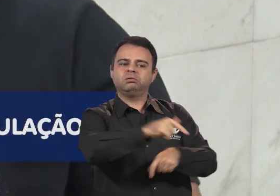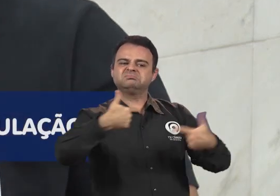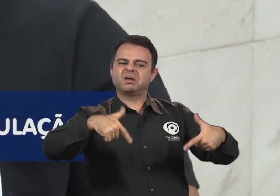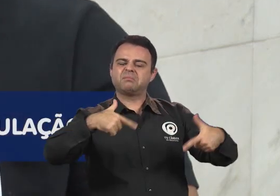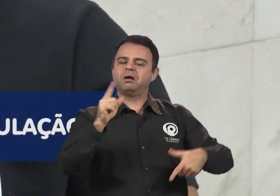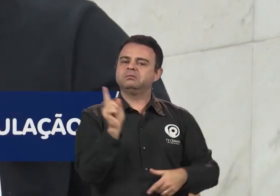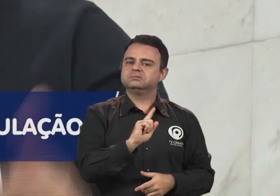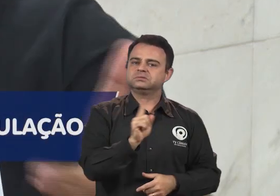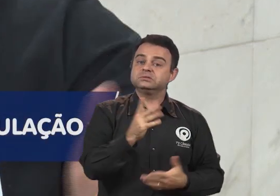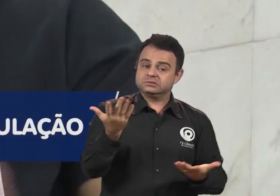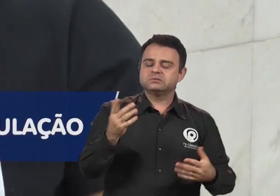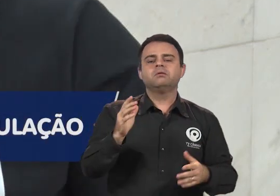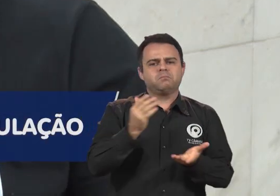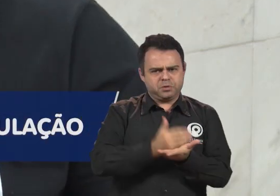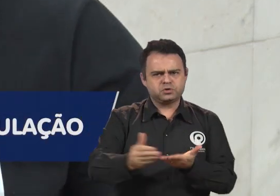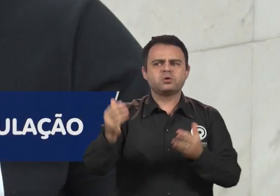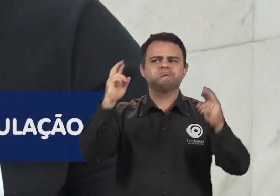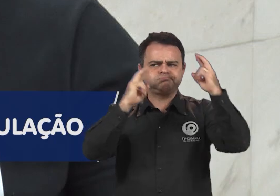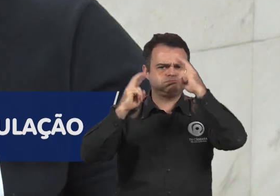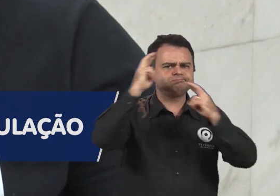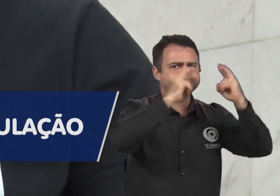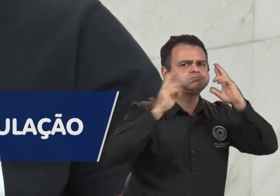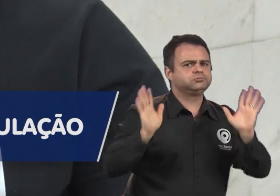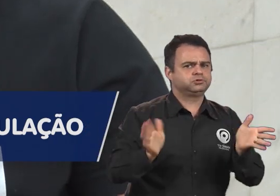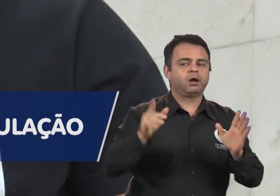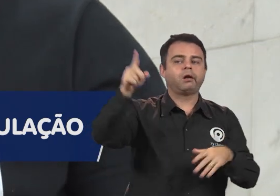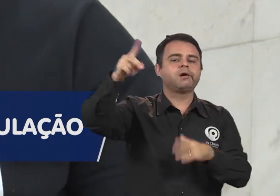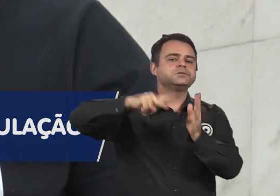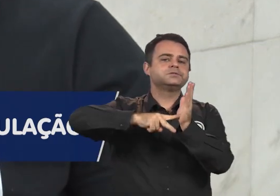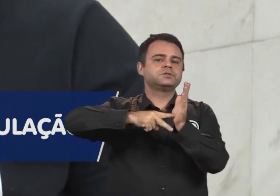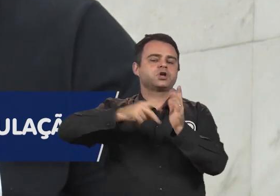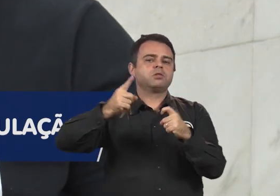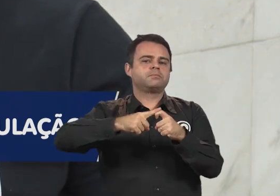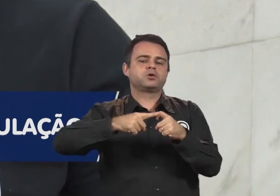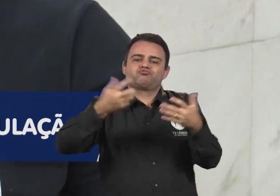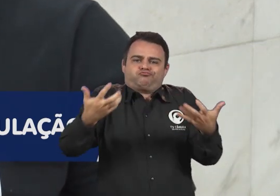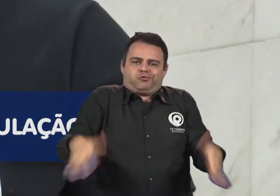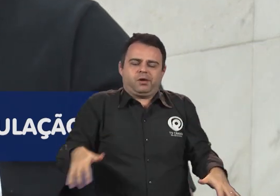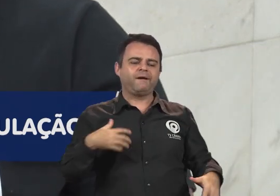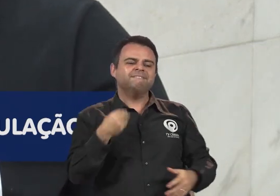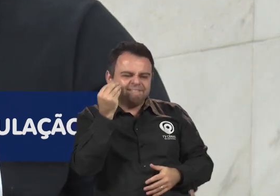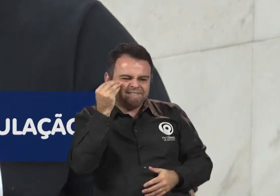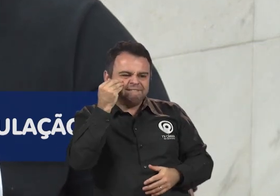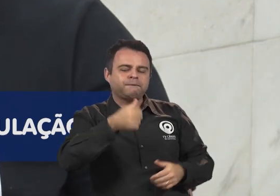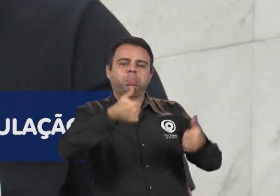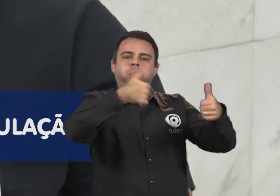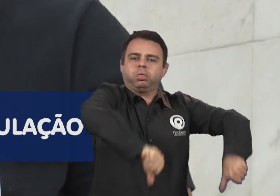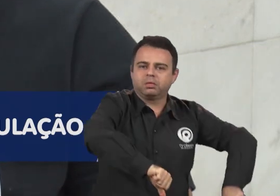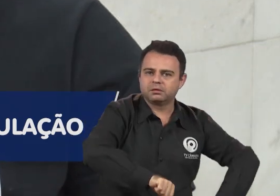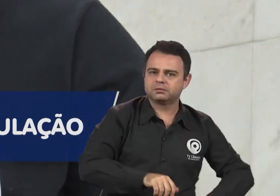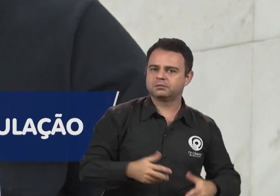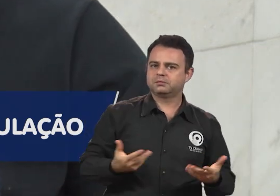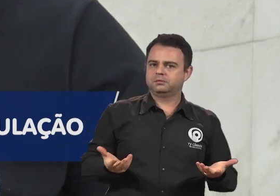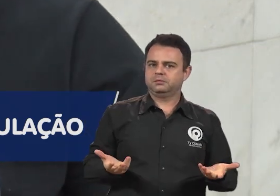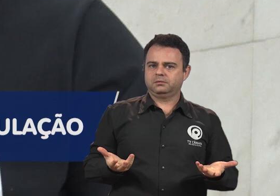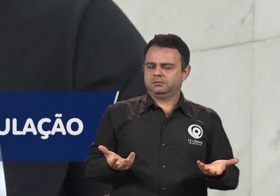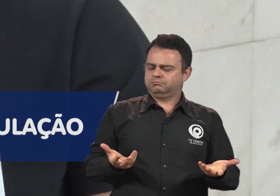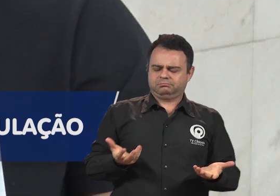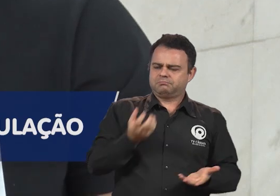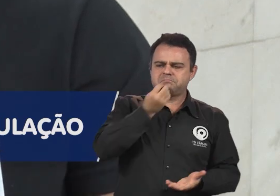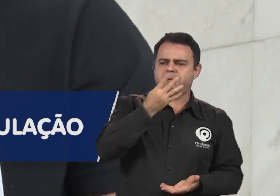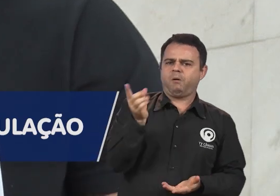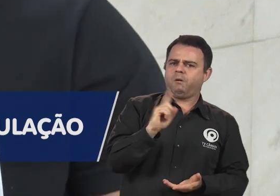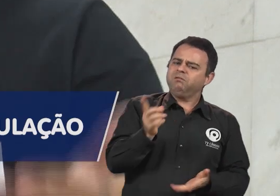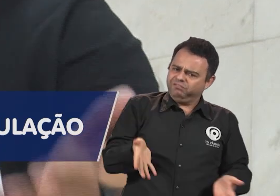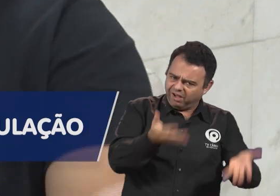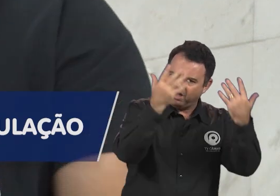uma investigação. A gente viu até um sindicato dos médicos tentar impedir a investigação de ir para frente. Então, isso não é legal, a gente tem